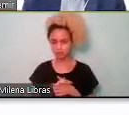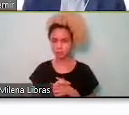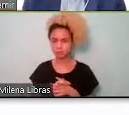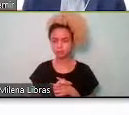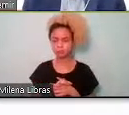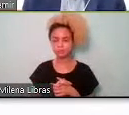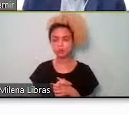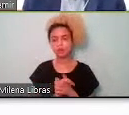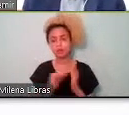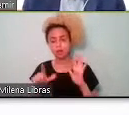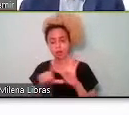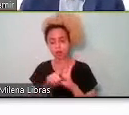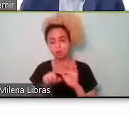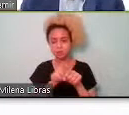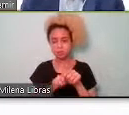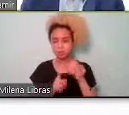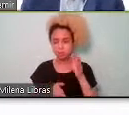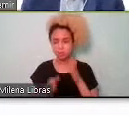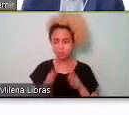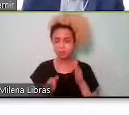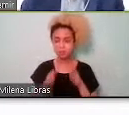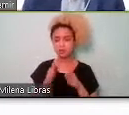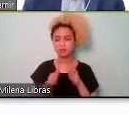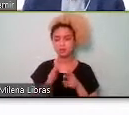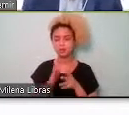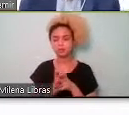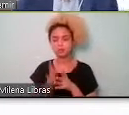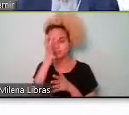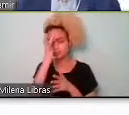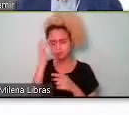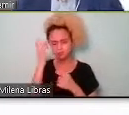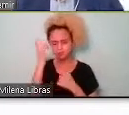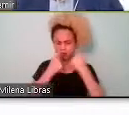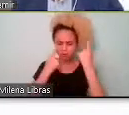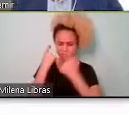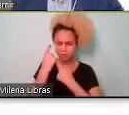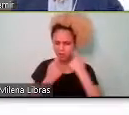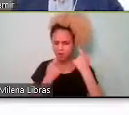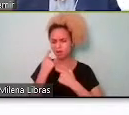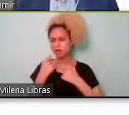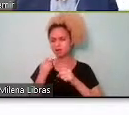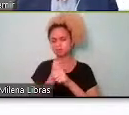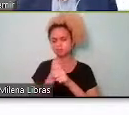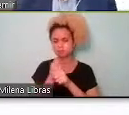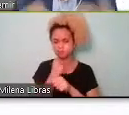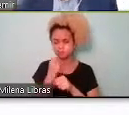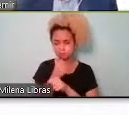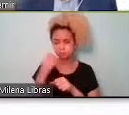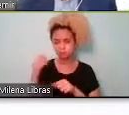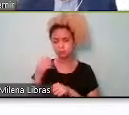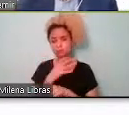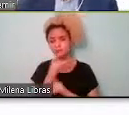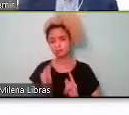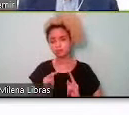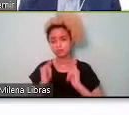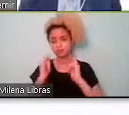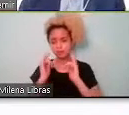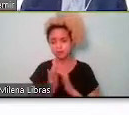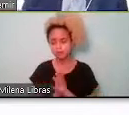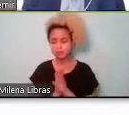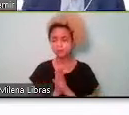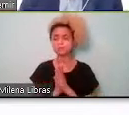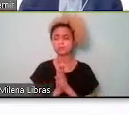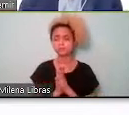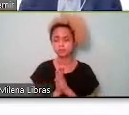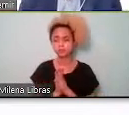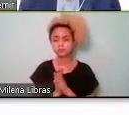Ela veio no momento aí que as autoridades estavam preocupadas com muitas reformas, intervenções nas nossas edificações em todo o Brasil.